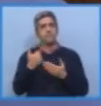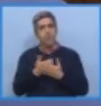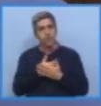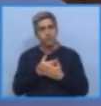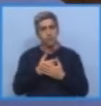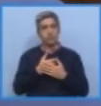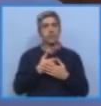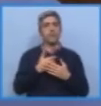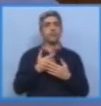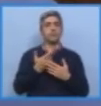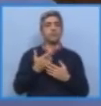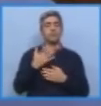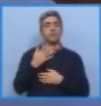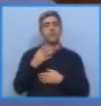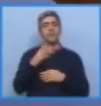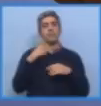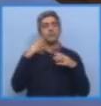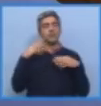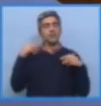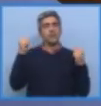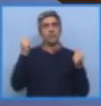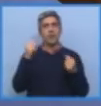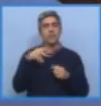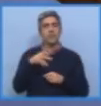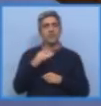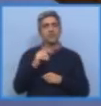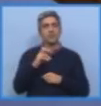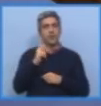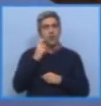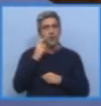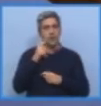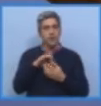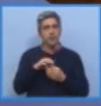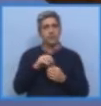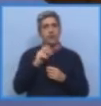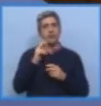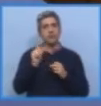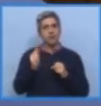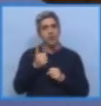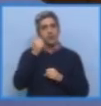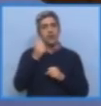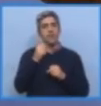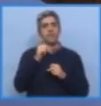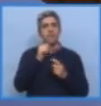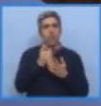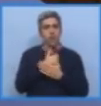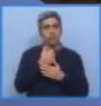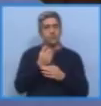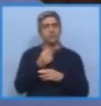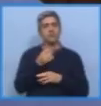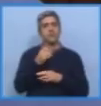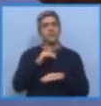Ora, foi precisamente o mistério pascal, a vitória sobre a morte, a vitória sobre o pecado e que,